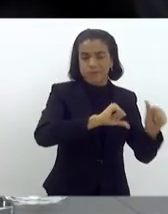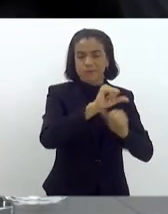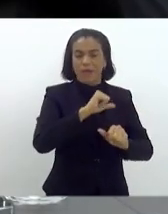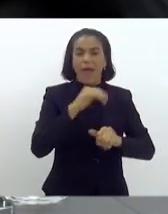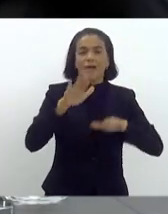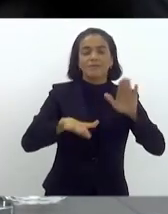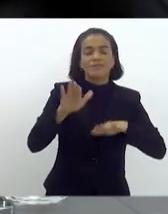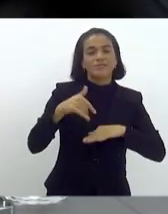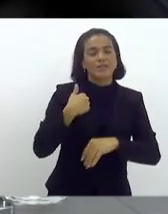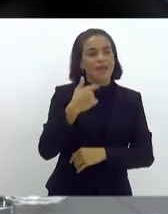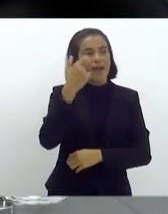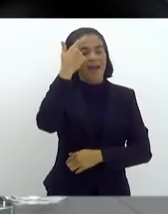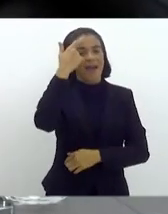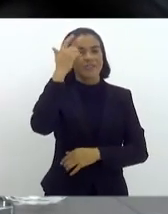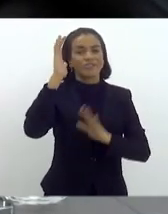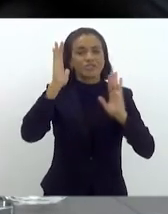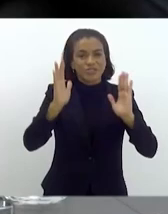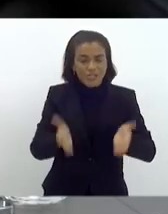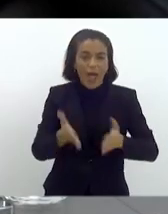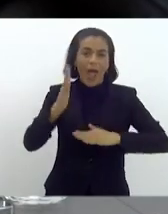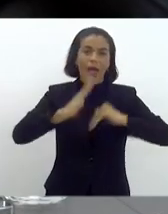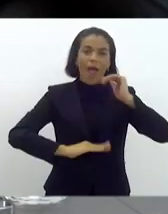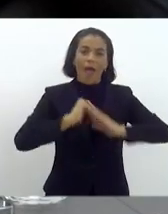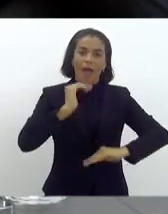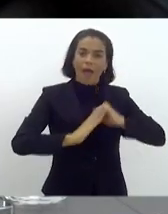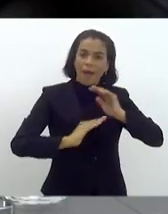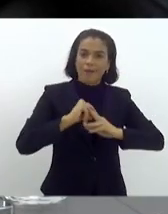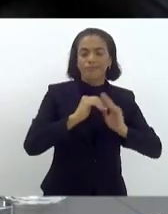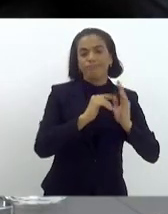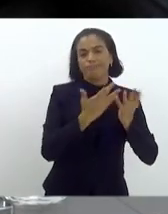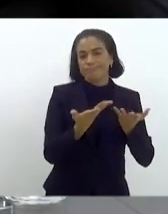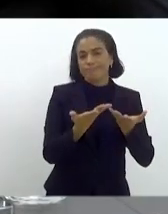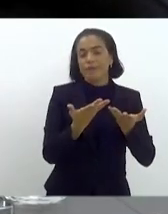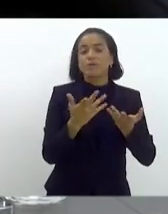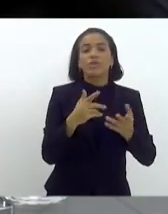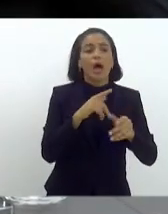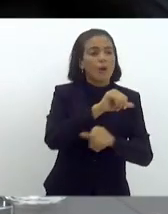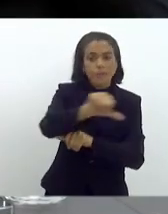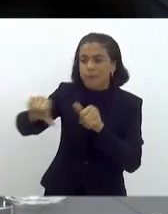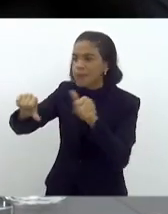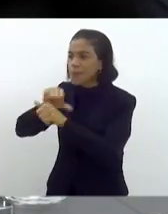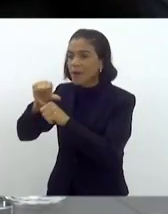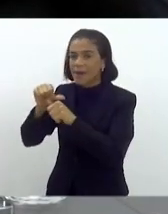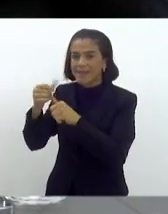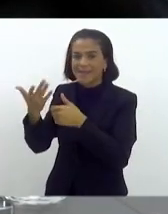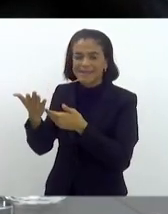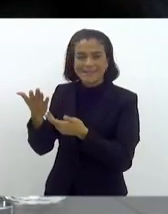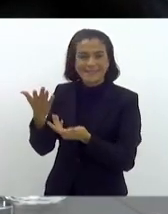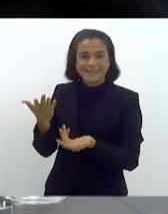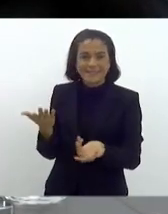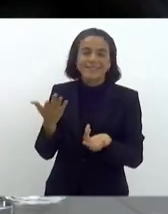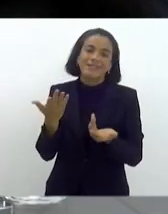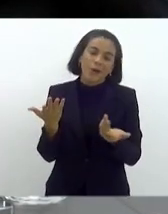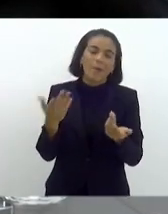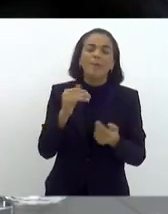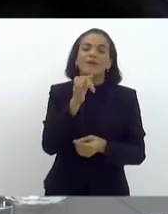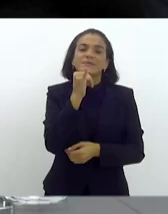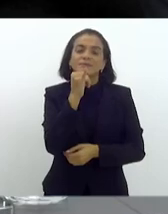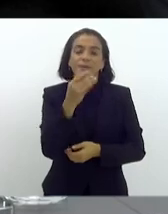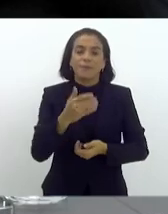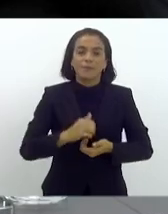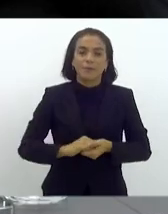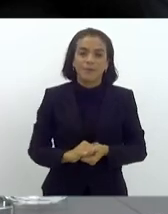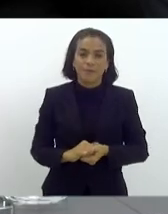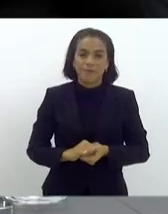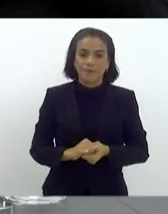gente Às vezes tem a consolidação de uma prática né de um processo ele já se inova Então vamos supor